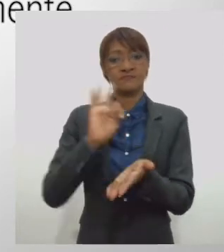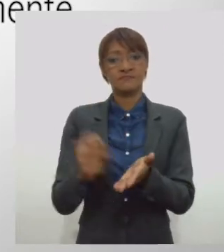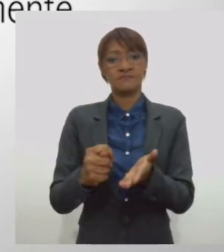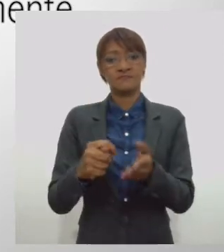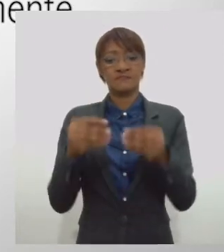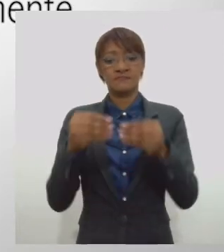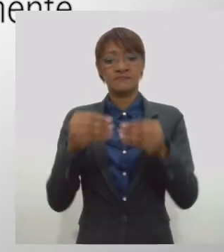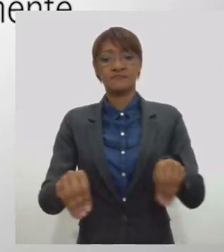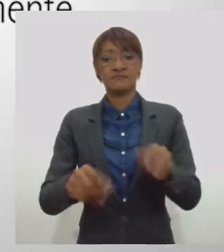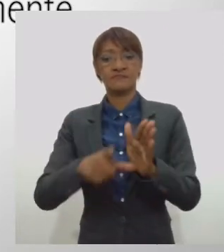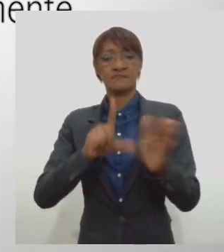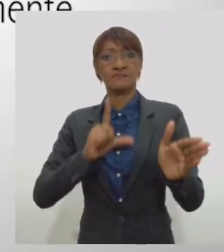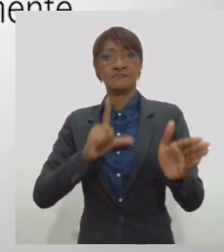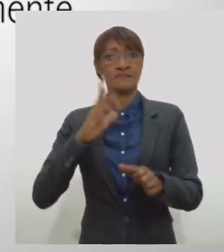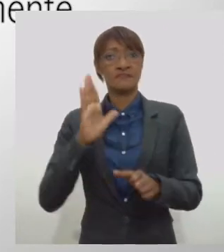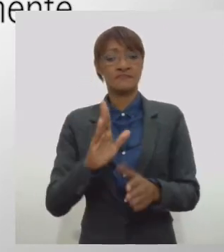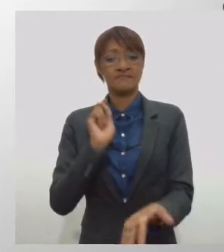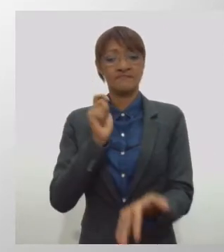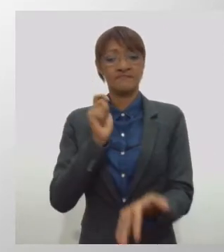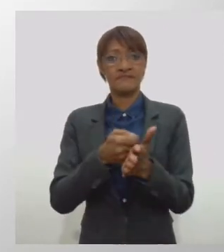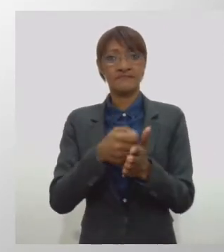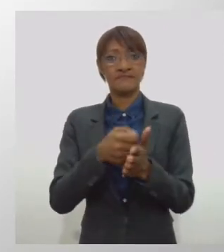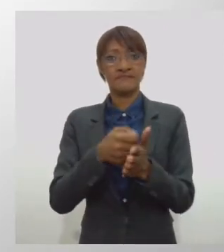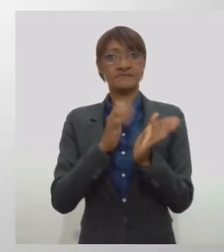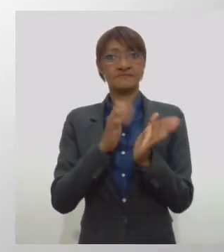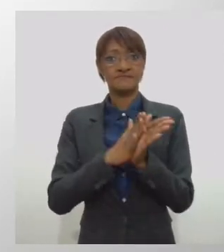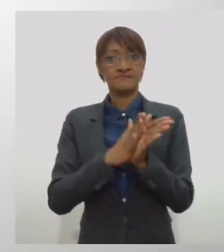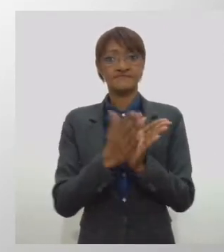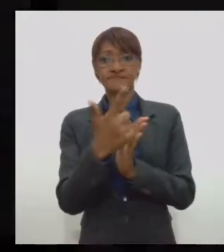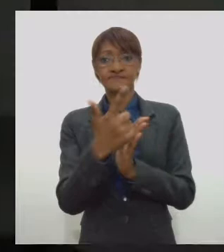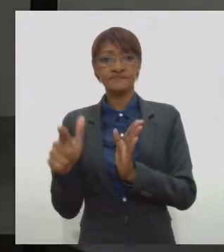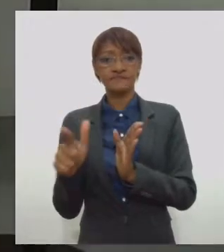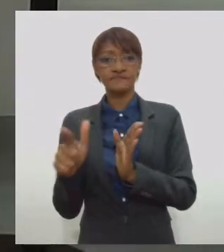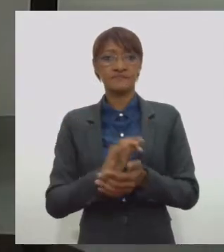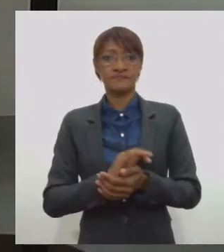causou aos cofres públicos, pagar multa, entre outras sanções.